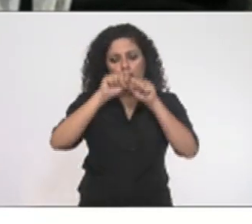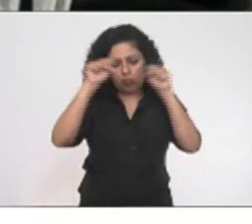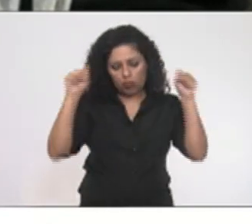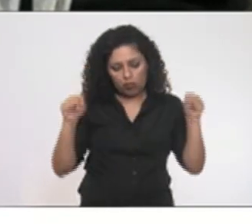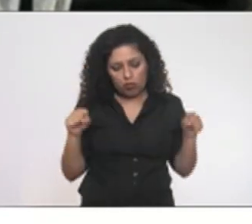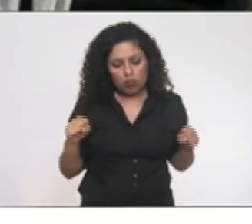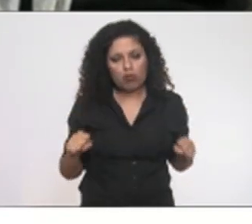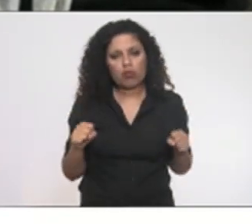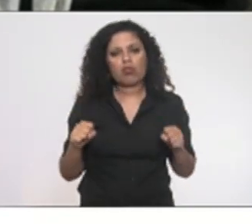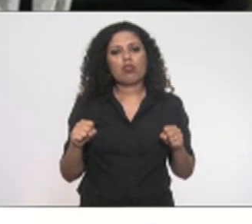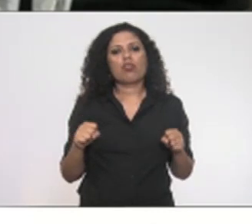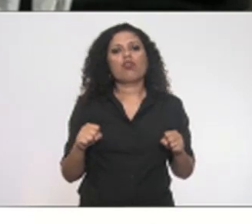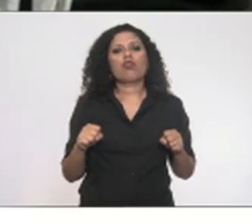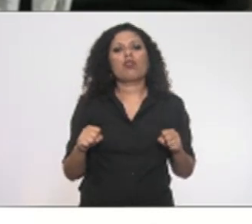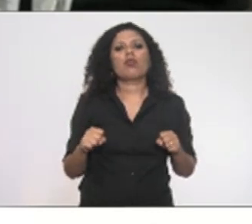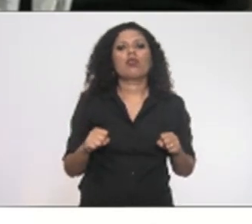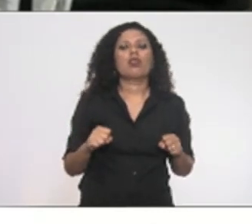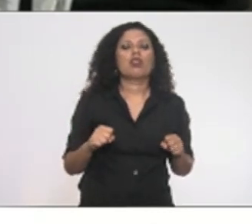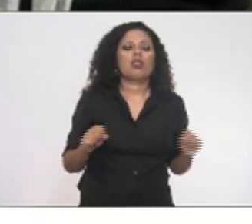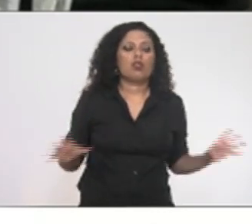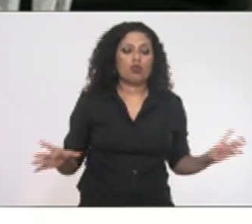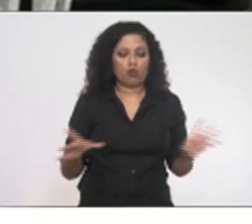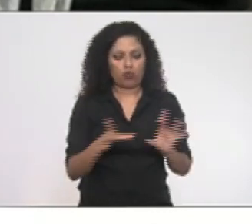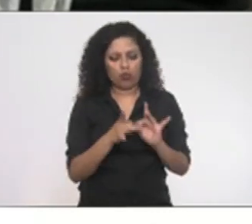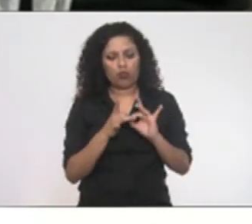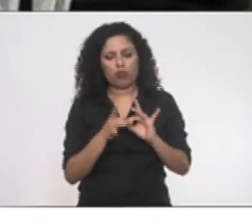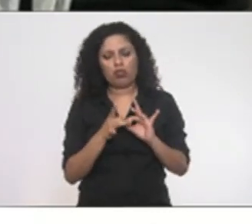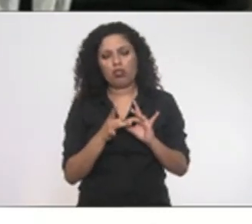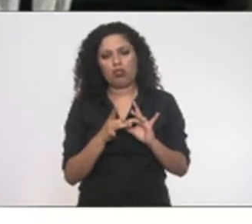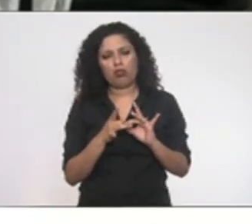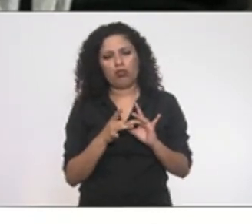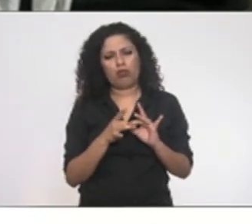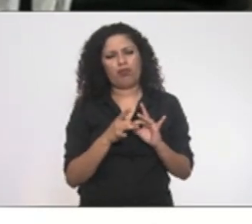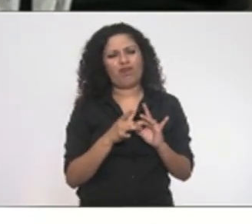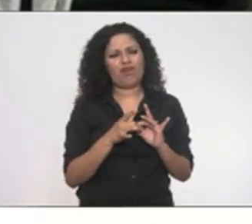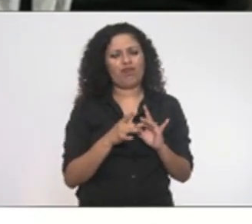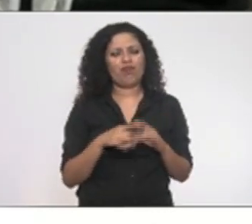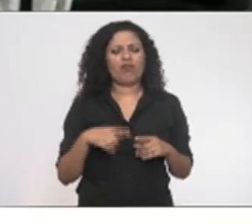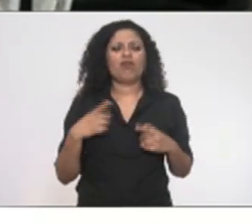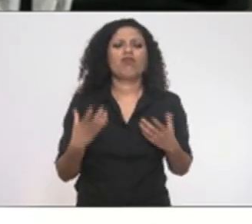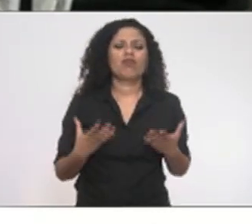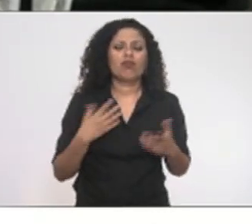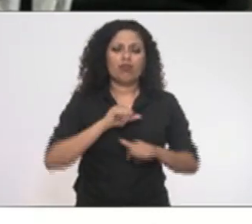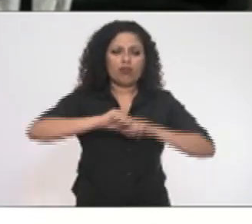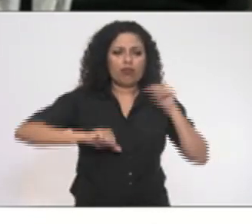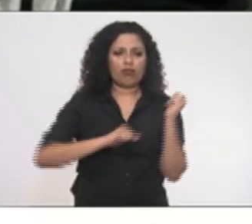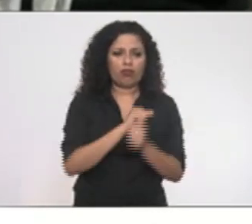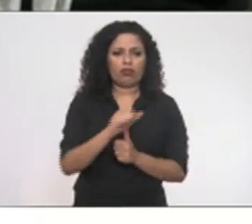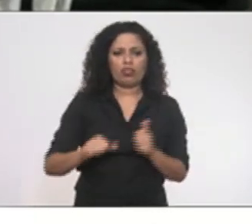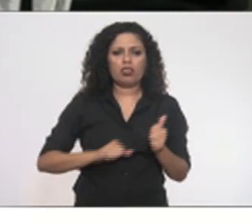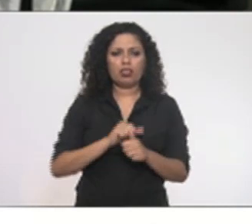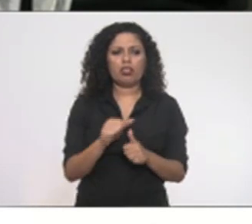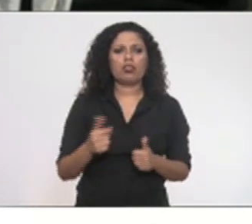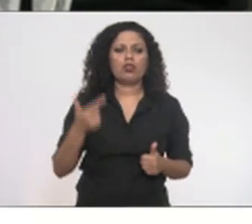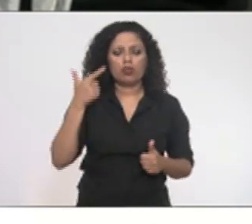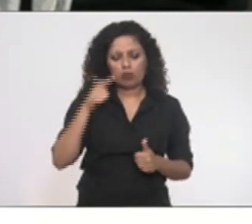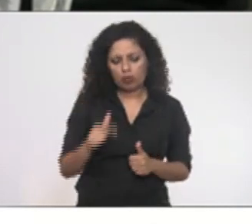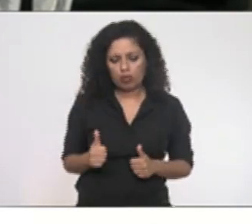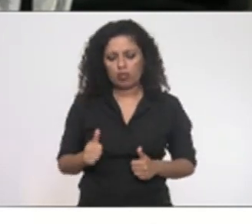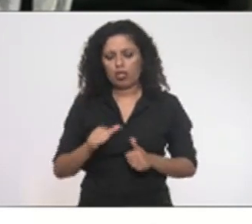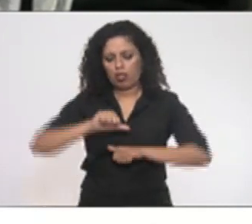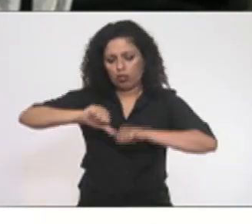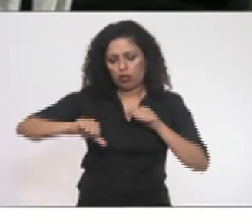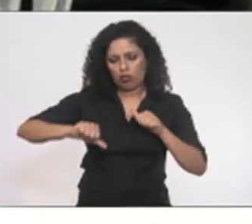inteiro, ou pelo menos um mercado que a gente chama de acoplado, que com algumas adaptações você consiga levar gás de um ponto a